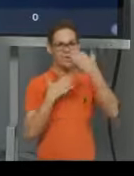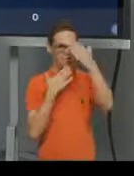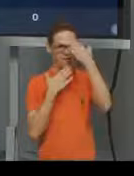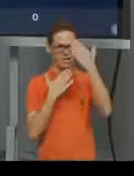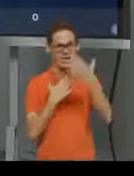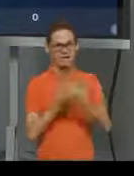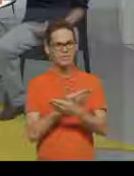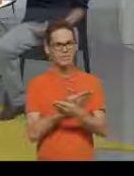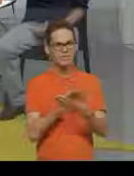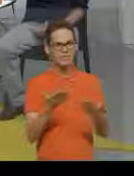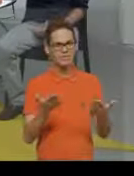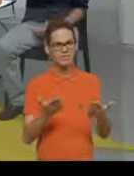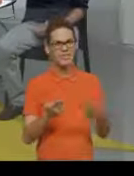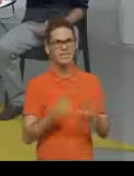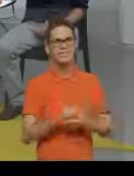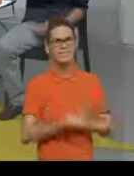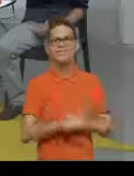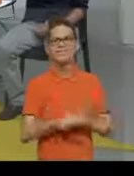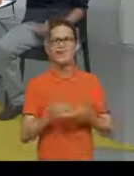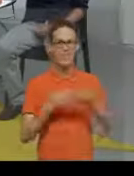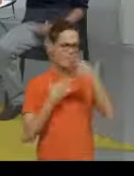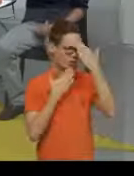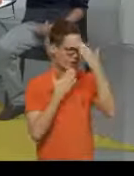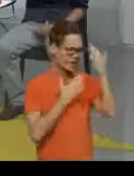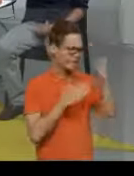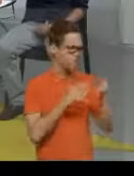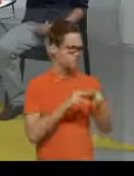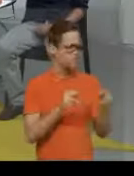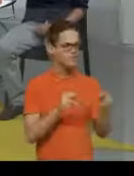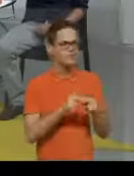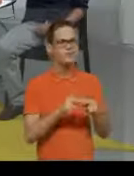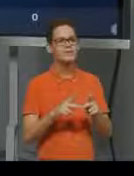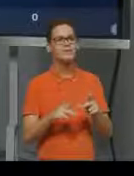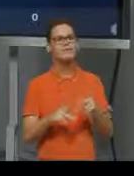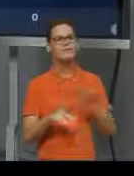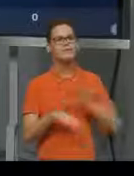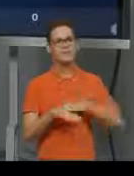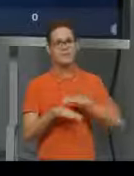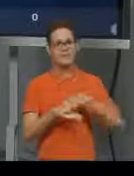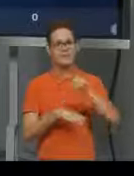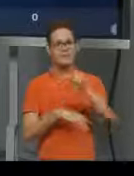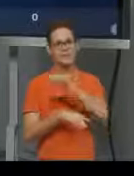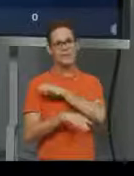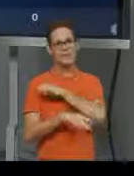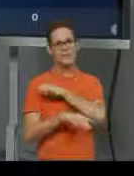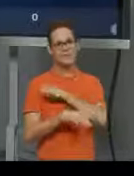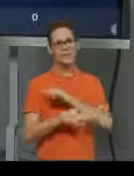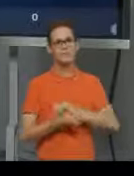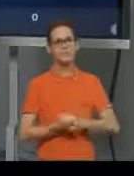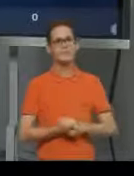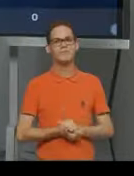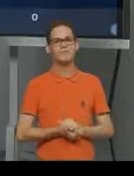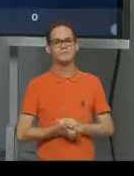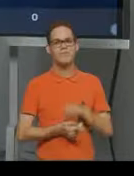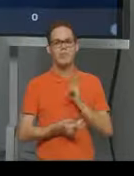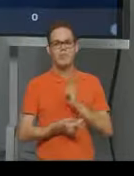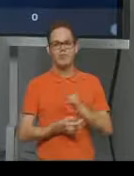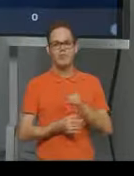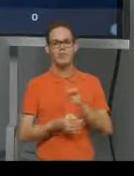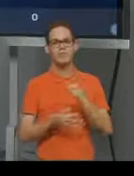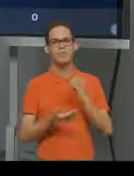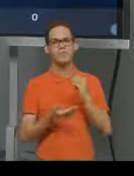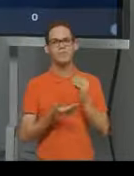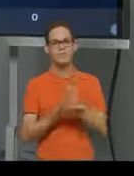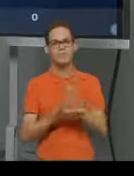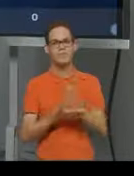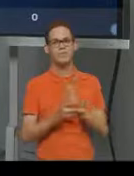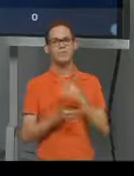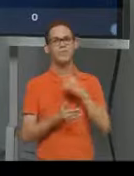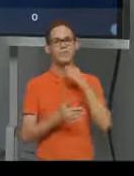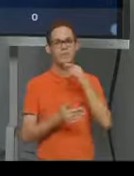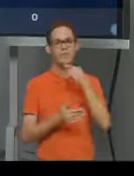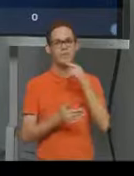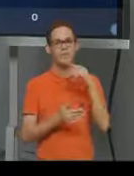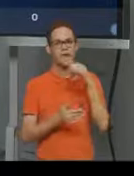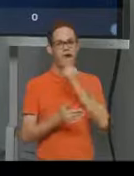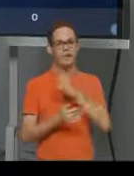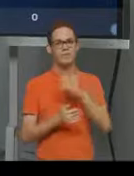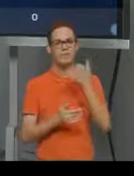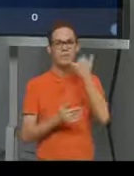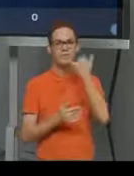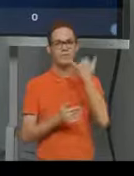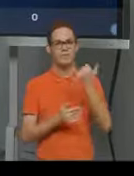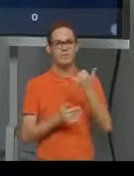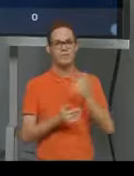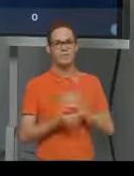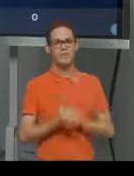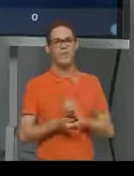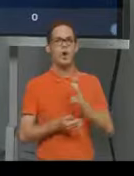agradeço a presença do professor Nemer e do professor Fernando. E você, estudante, continue mandando suas dúvidas no nosso telefone